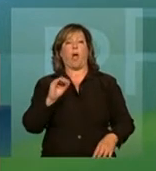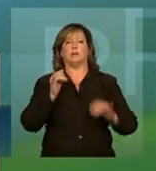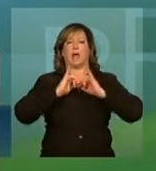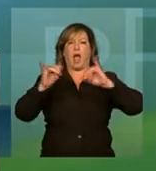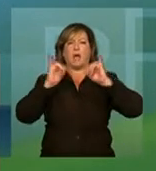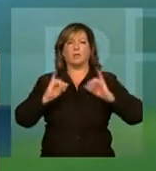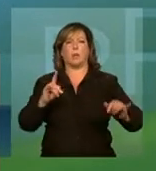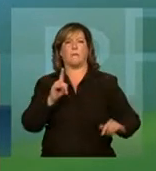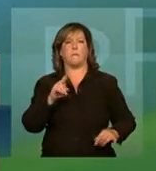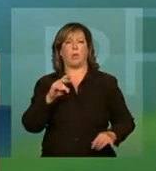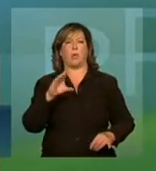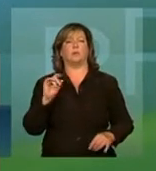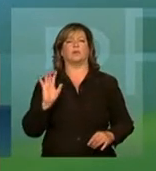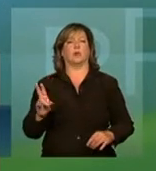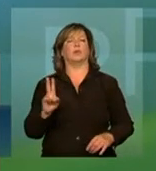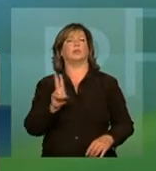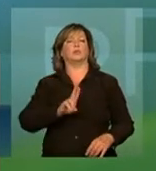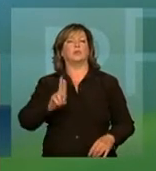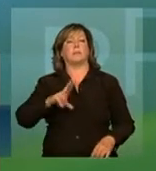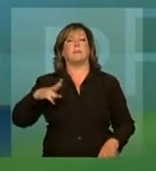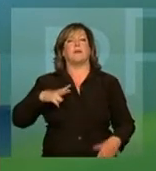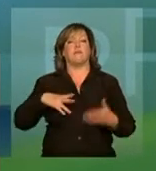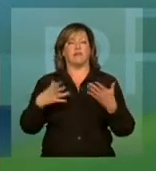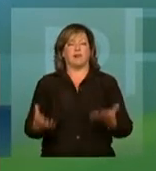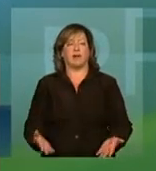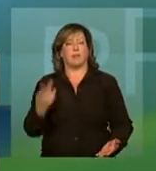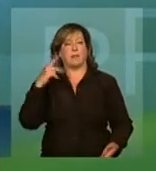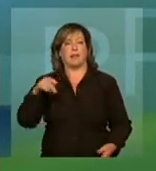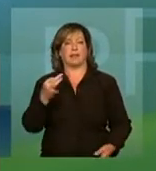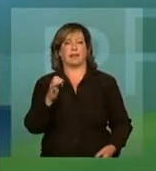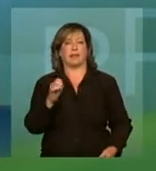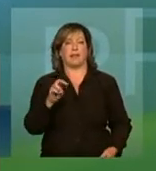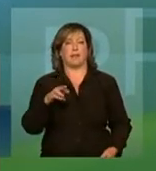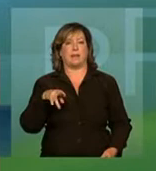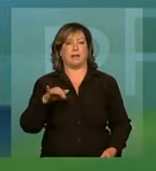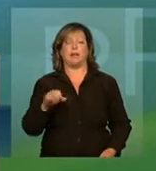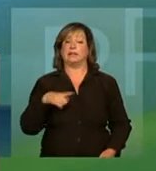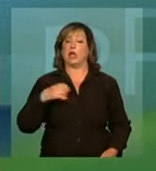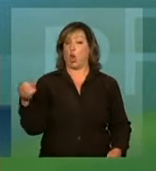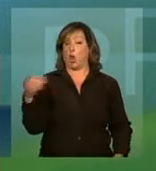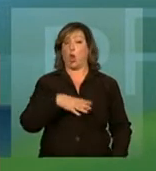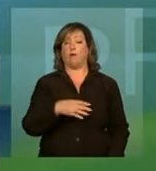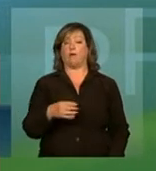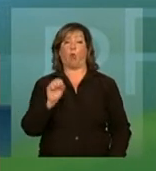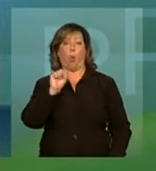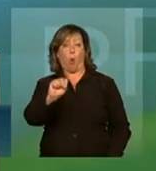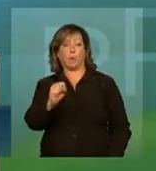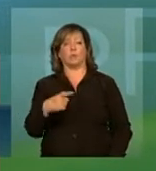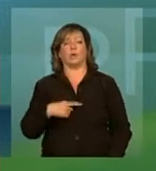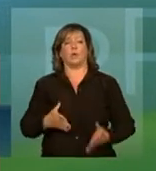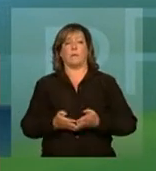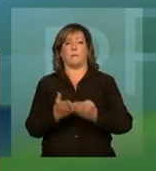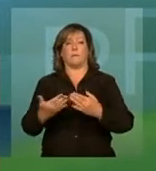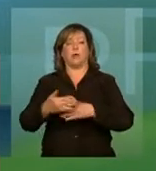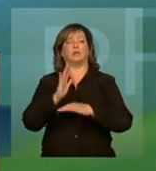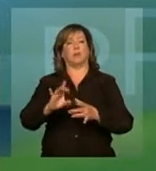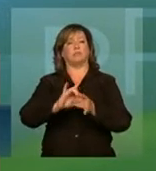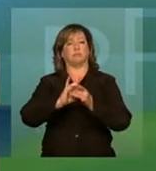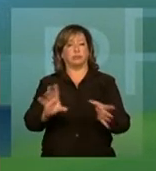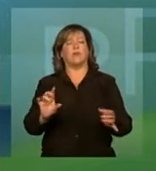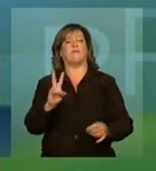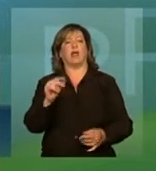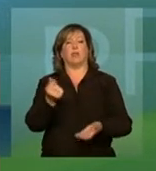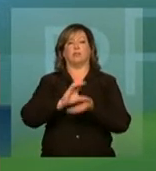realizados para terminais de uso privado. Novos 8 portos já foram autorizados, nos quais